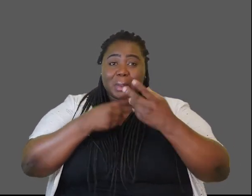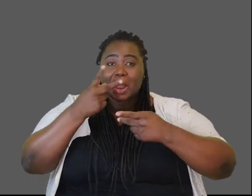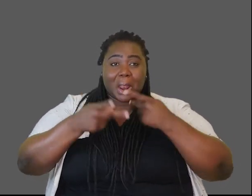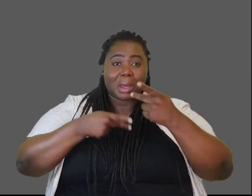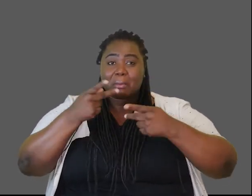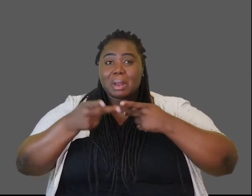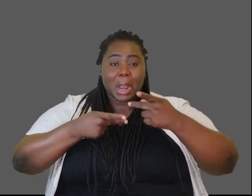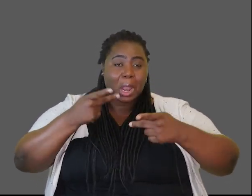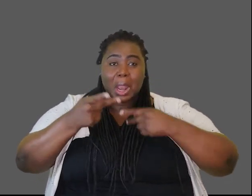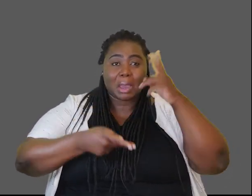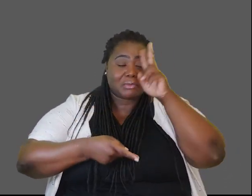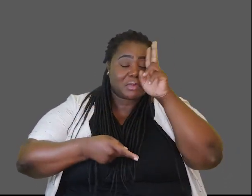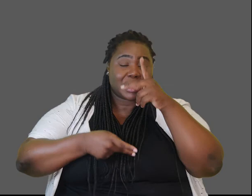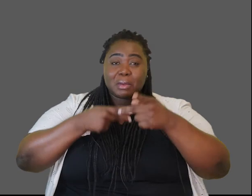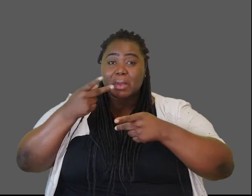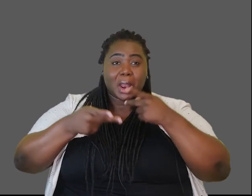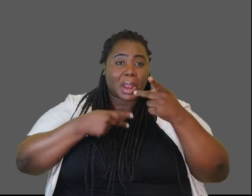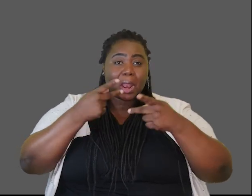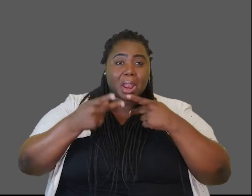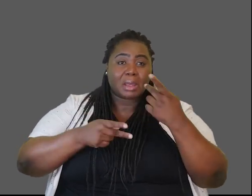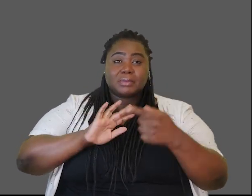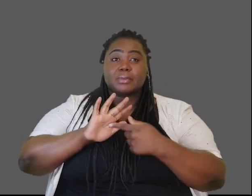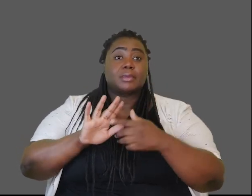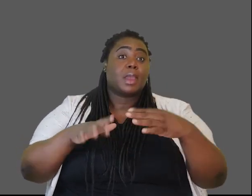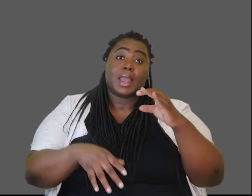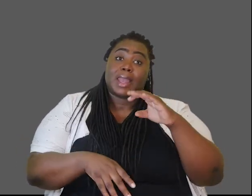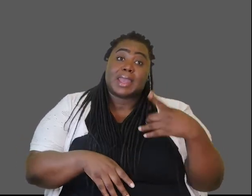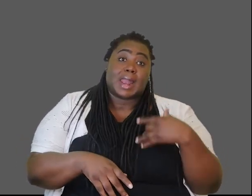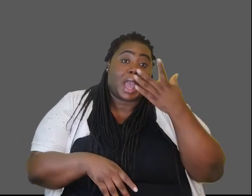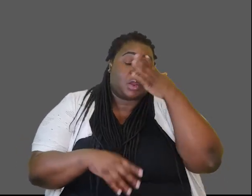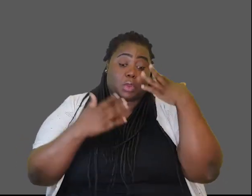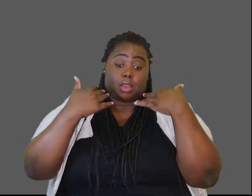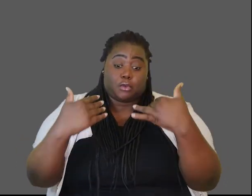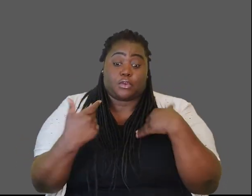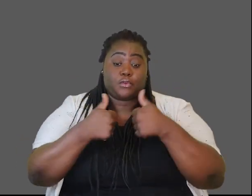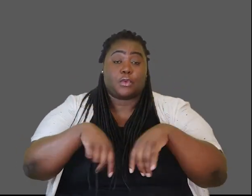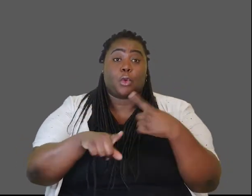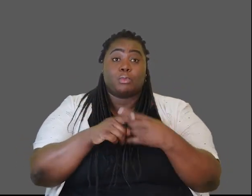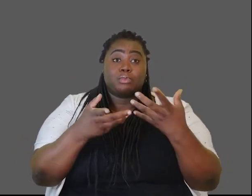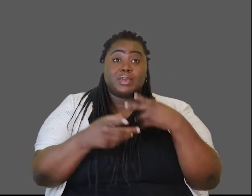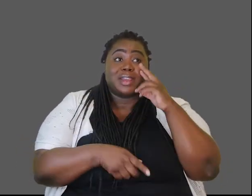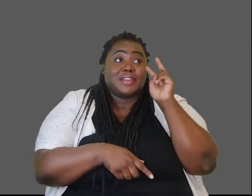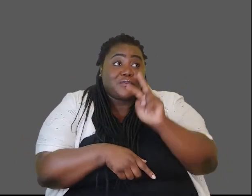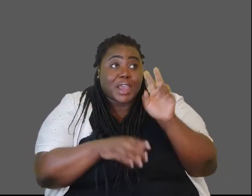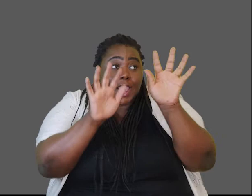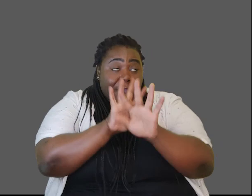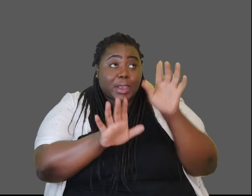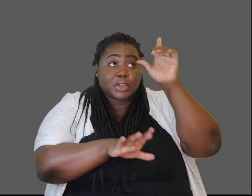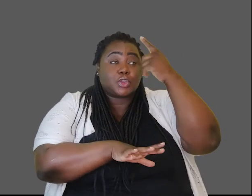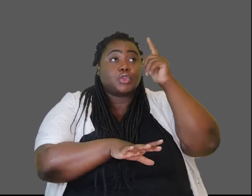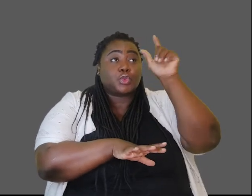e contando histórias e contando fatos e tal. Bom, é evidente que o telespectador ficou, porque o telespectador queria ver aquela imagem do homem na Lua,